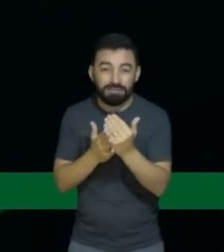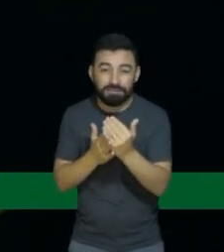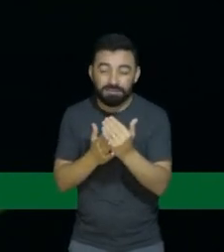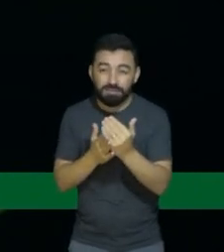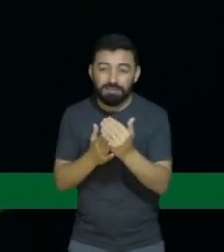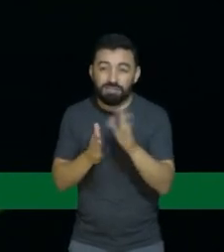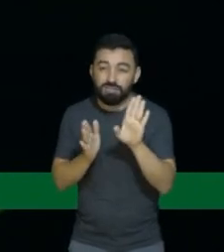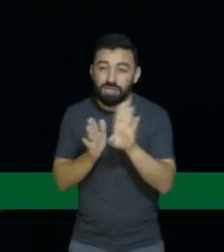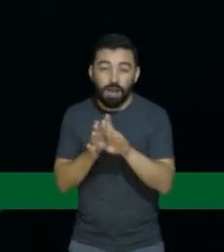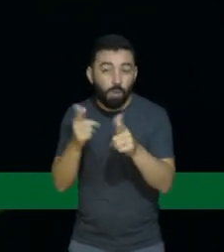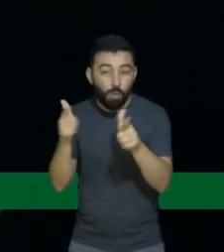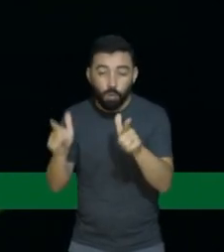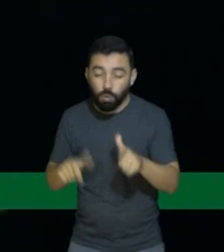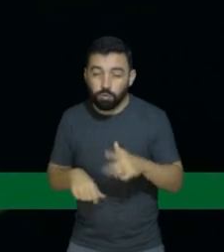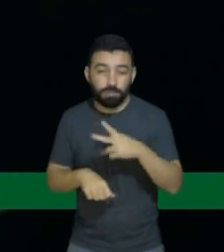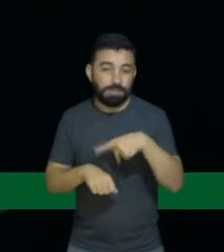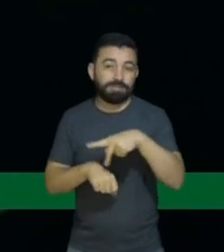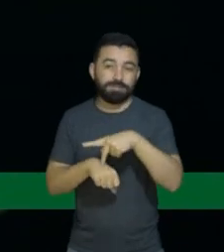outros